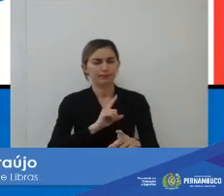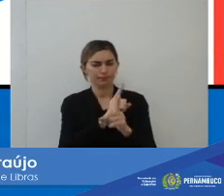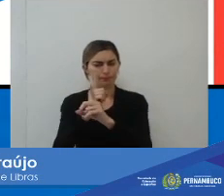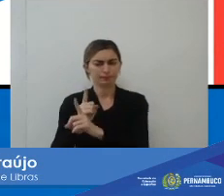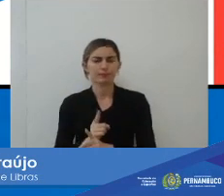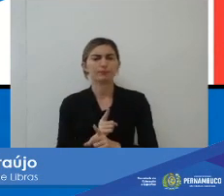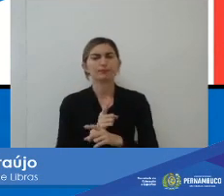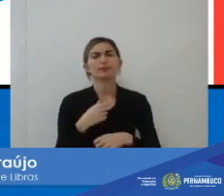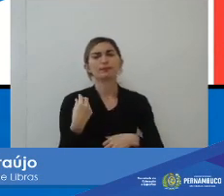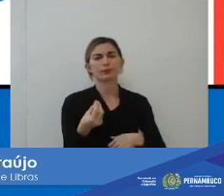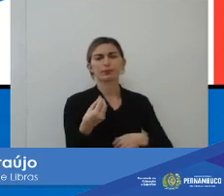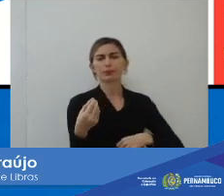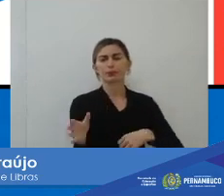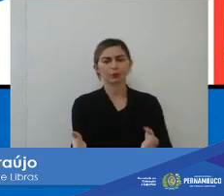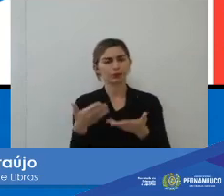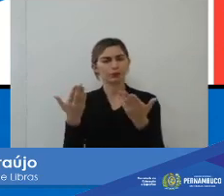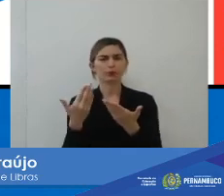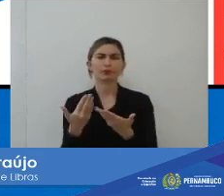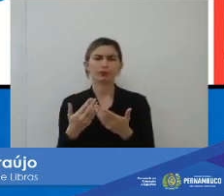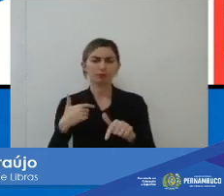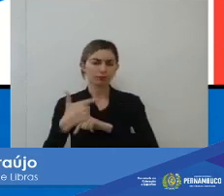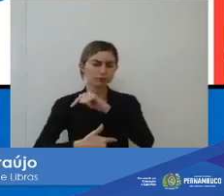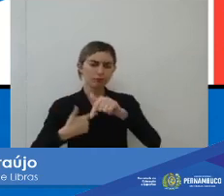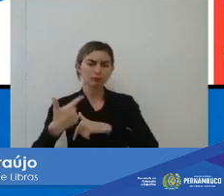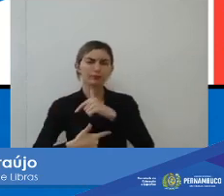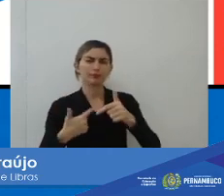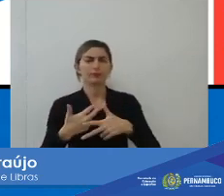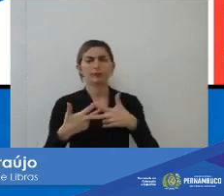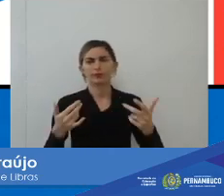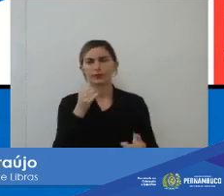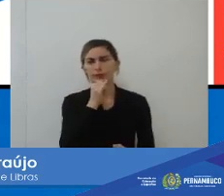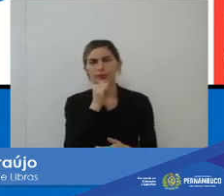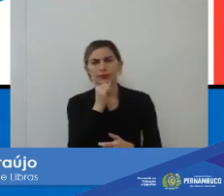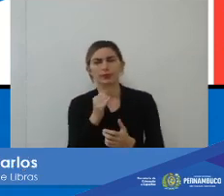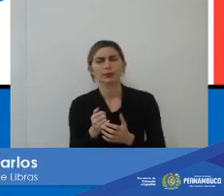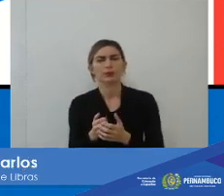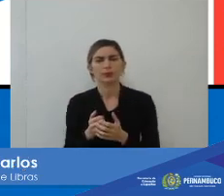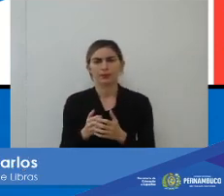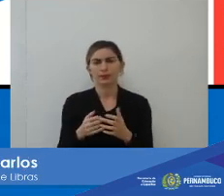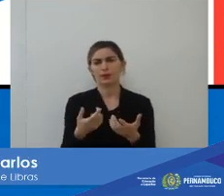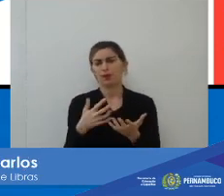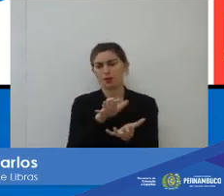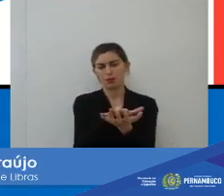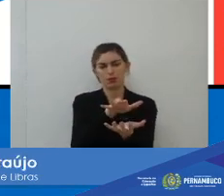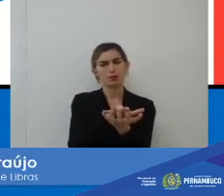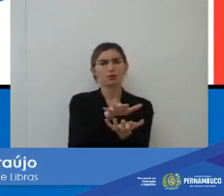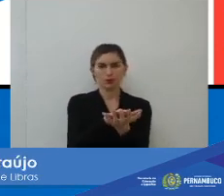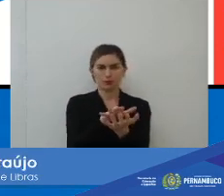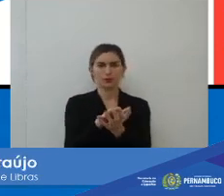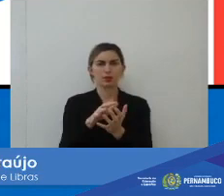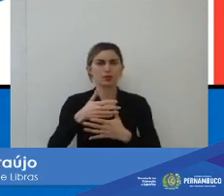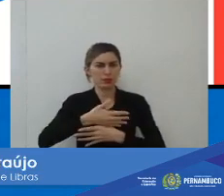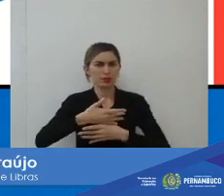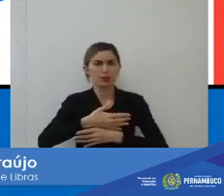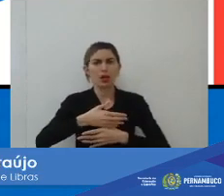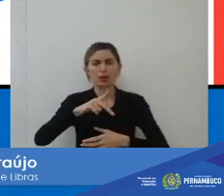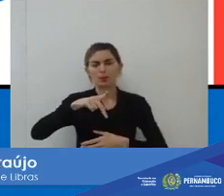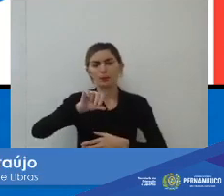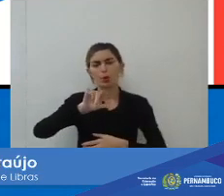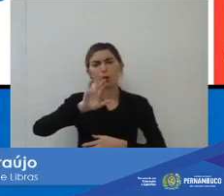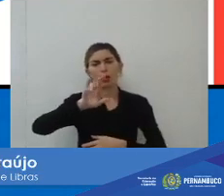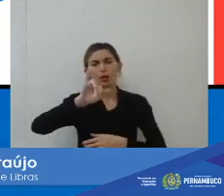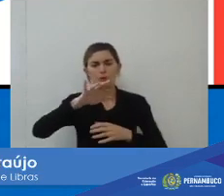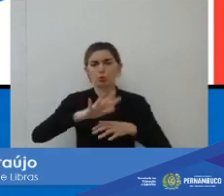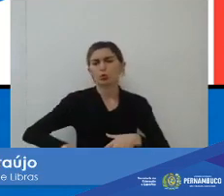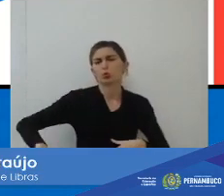identificar isso, por exemplo, na oferta de bens e serviços. Vamos ver um exemplo disso? Recife é uma cidade que polariza